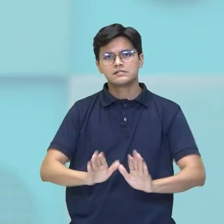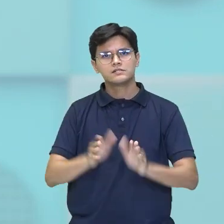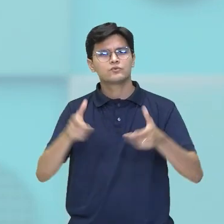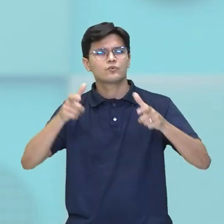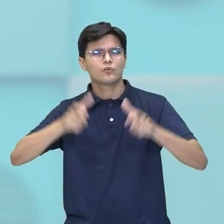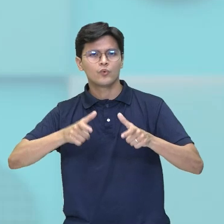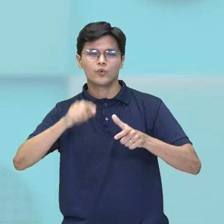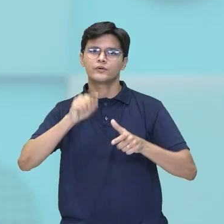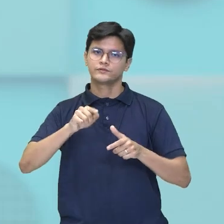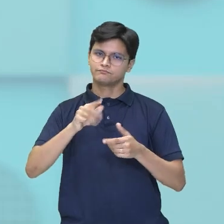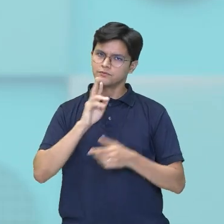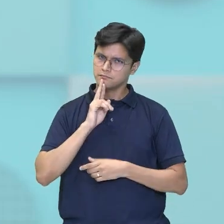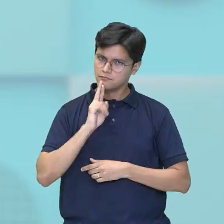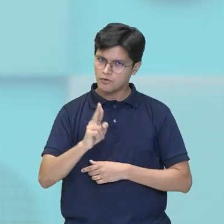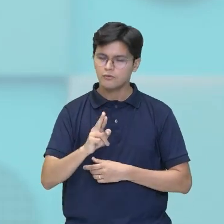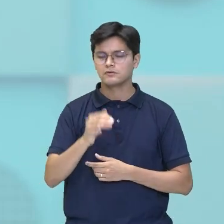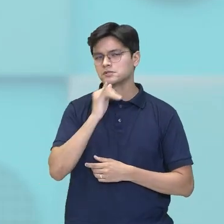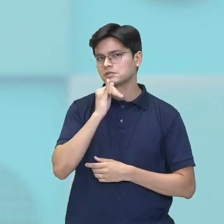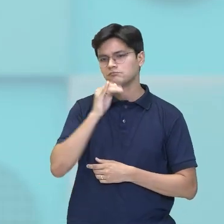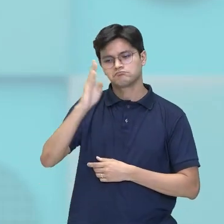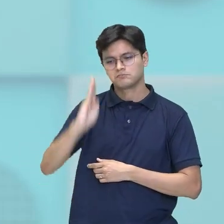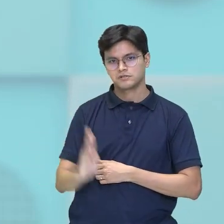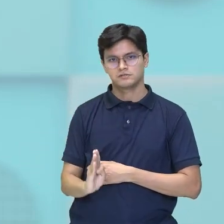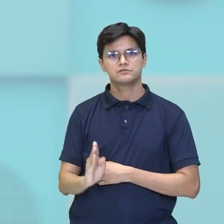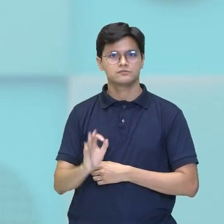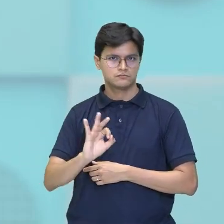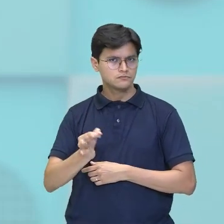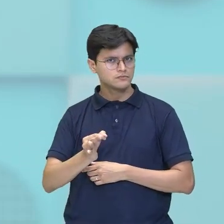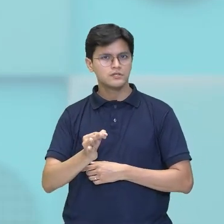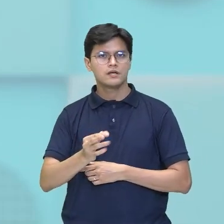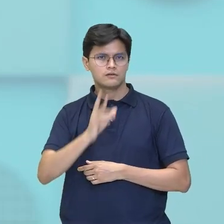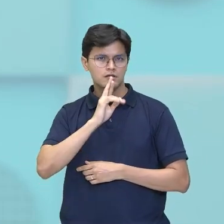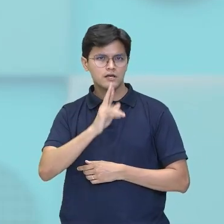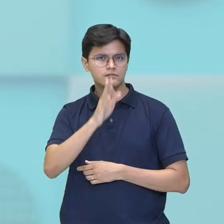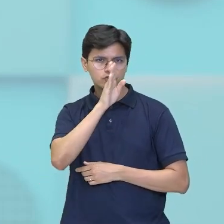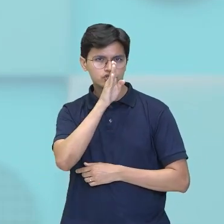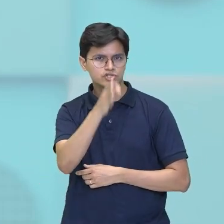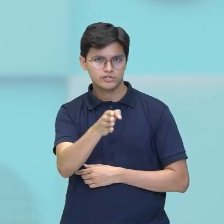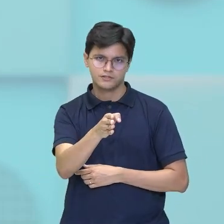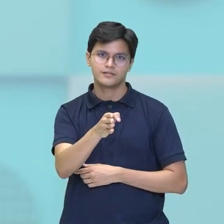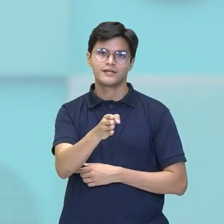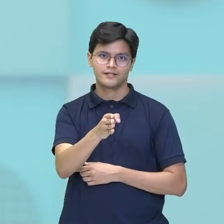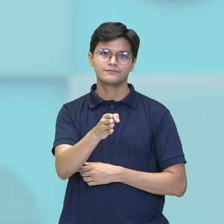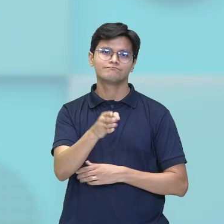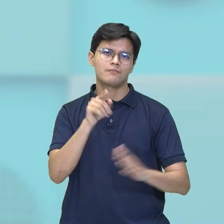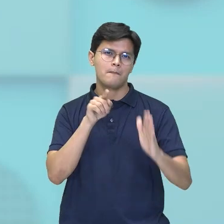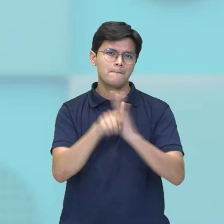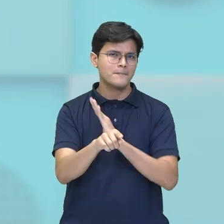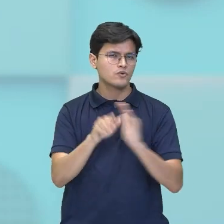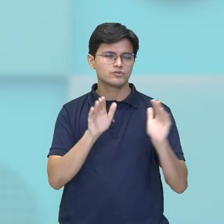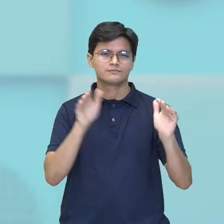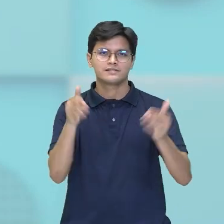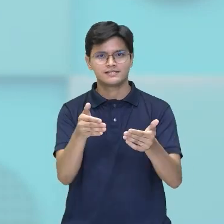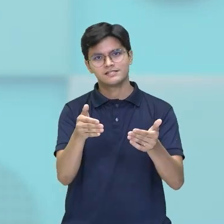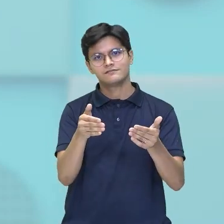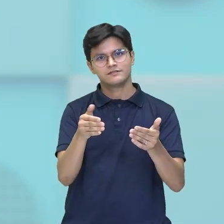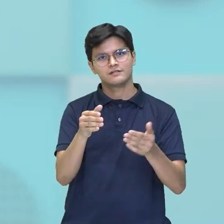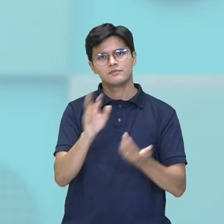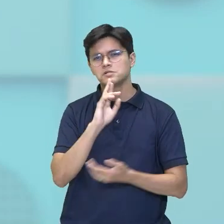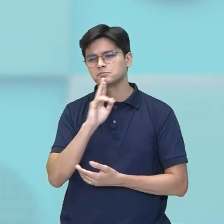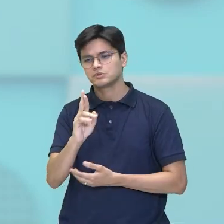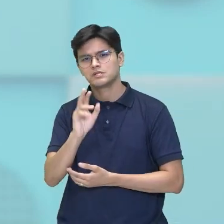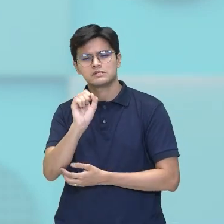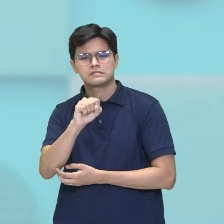já diz logo, você já conta sobre algo, você já fala perguntas mais específicas do que dizer sim ou não. Mas, para